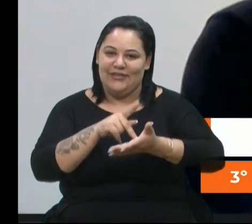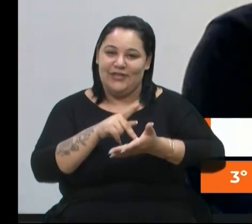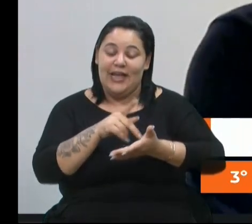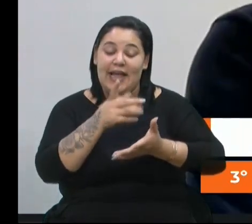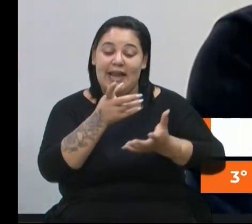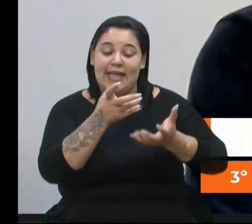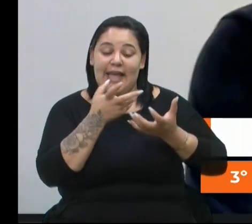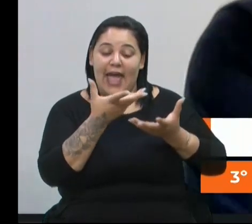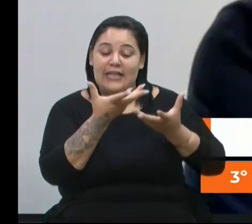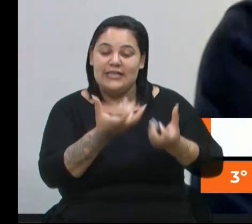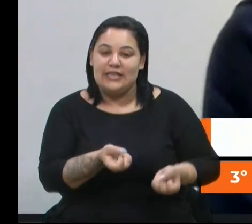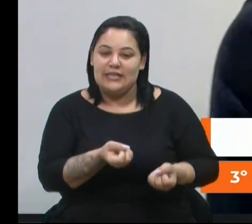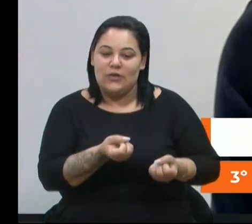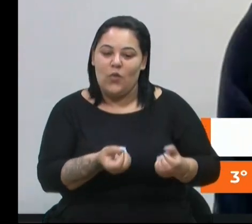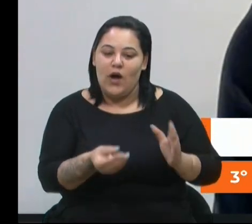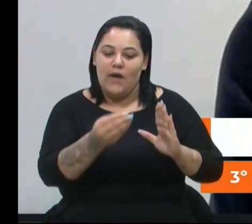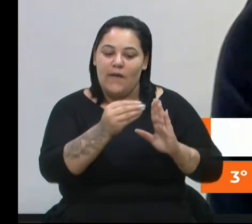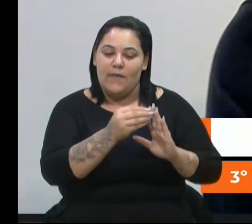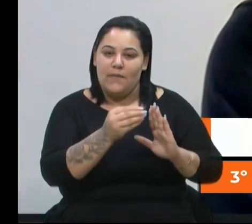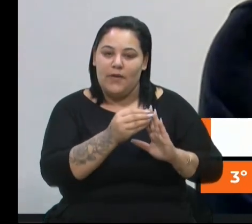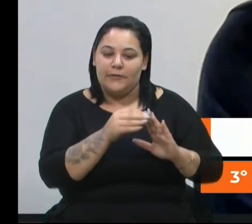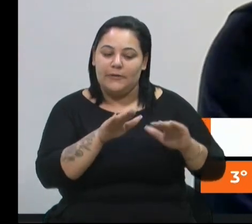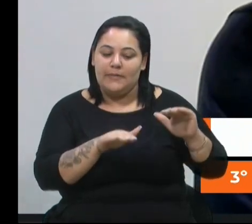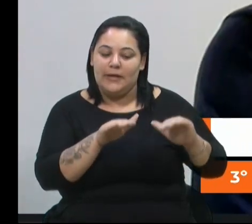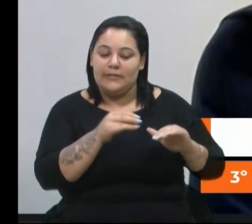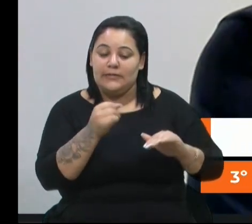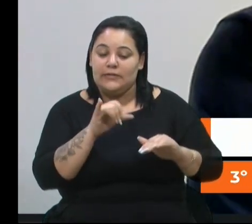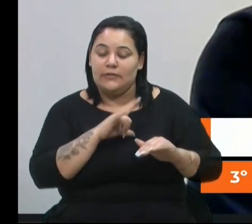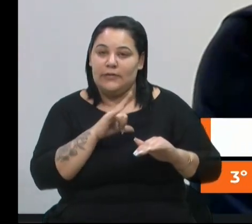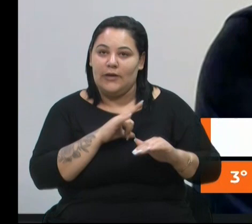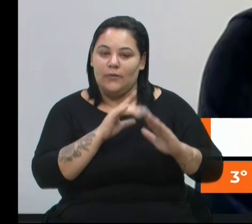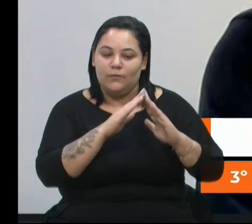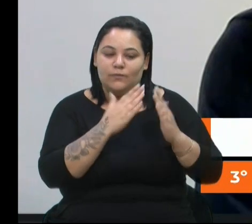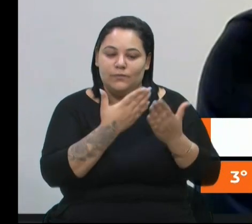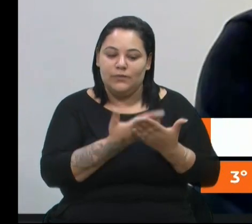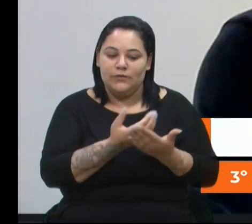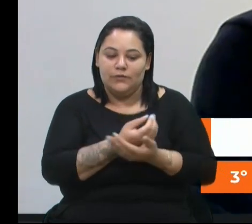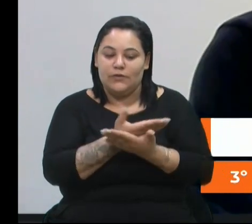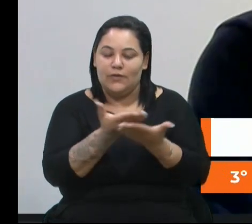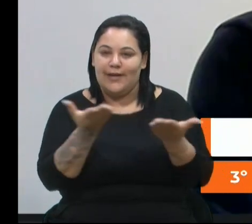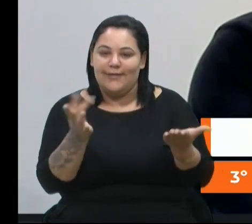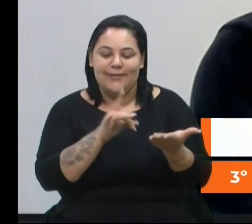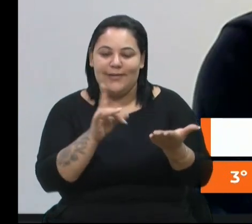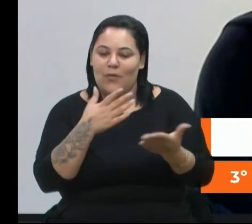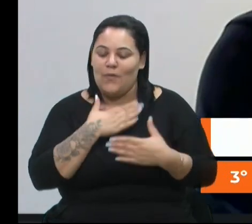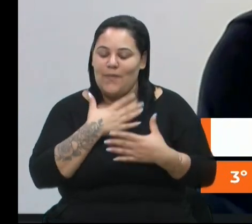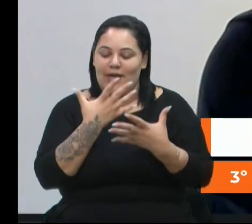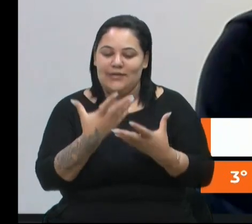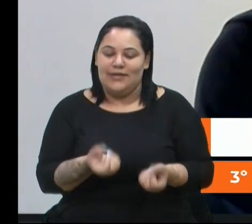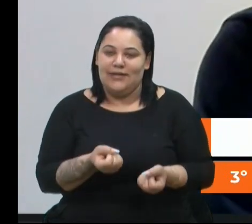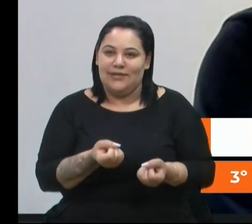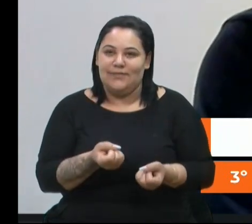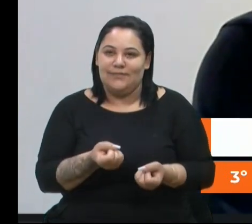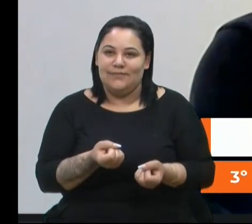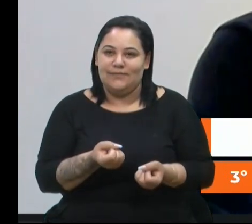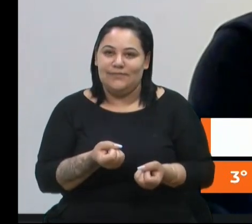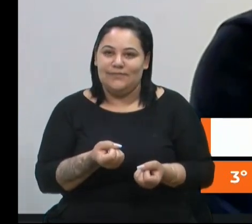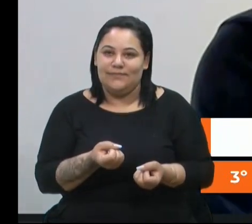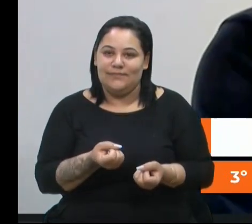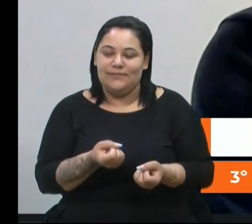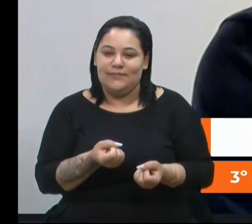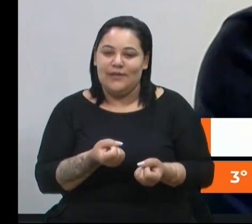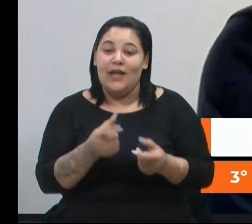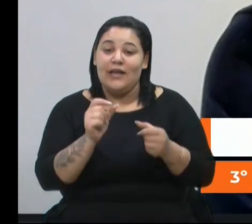jovem bota na balança. Se eu tenho um ambiente escolar que não me aceita, que não me acolhe, que me exclui, que me faz